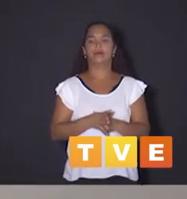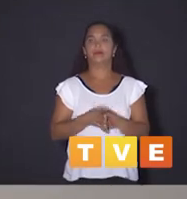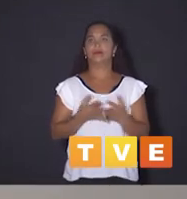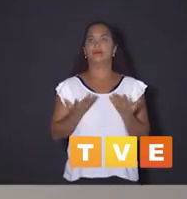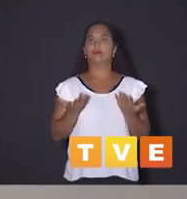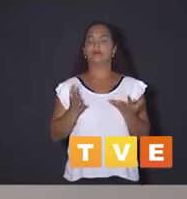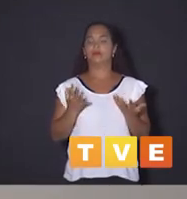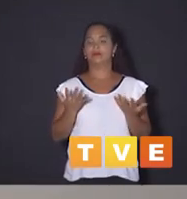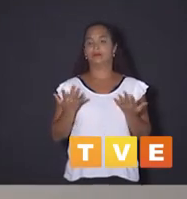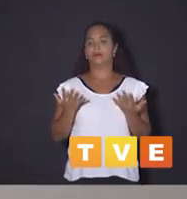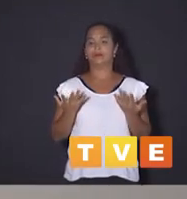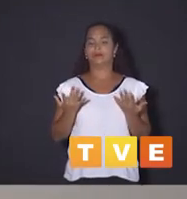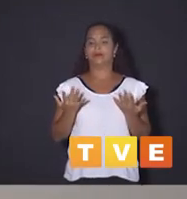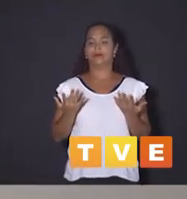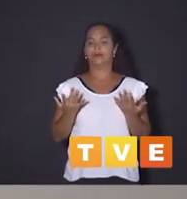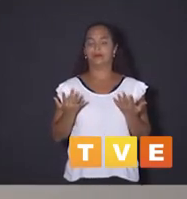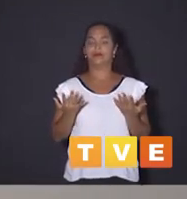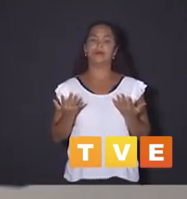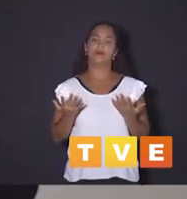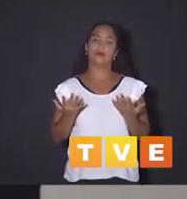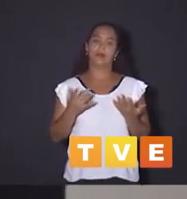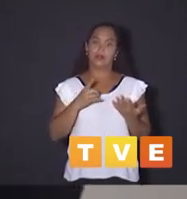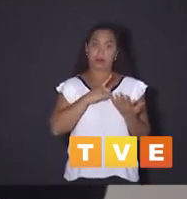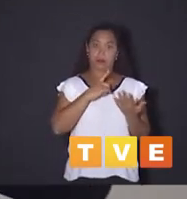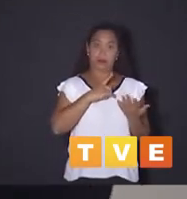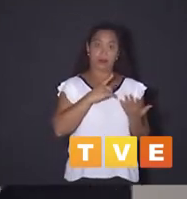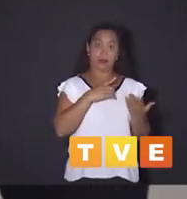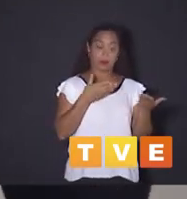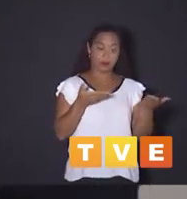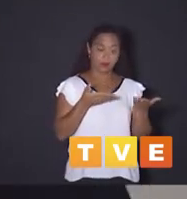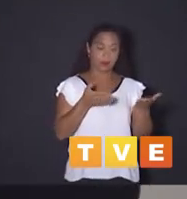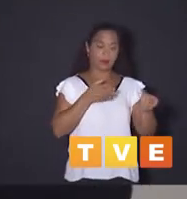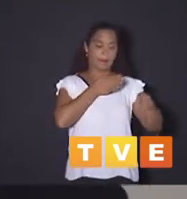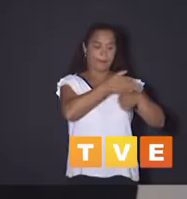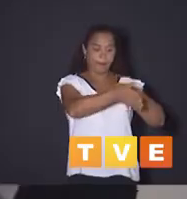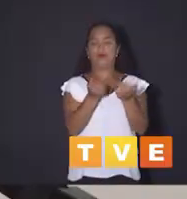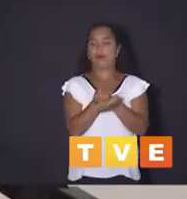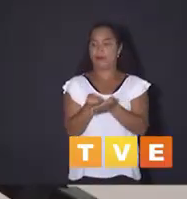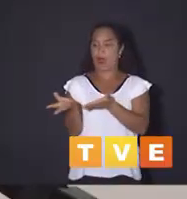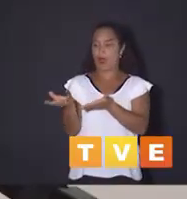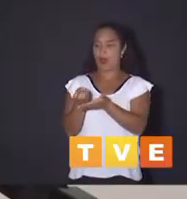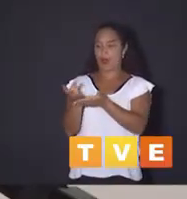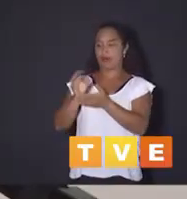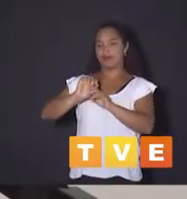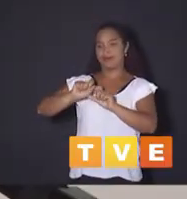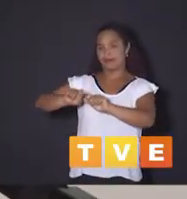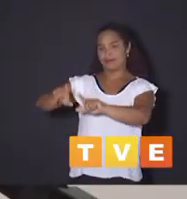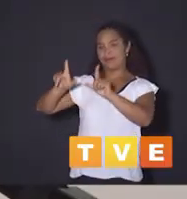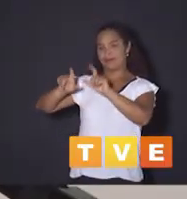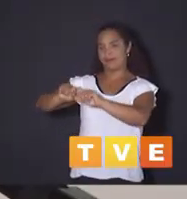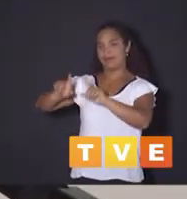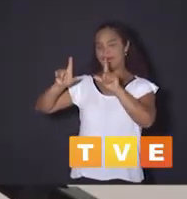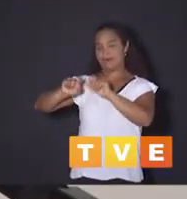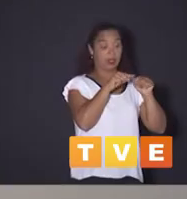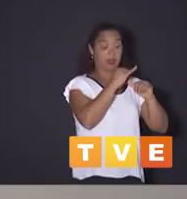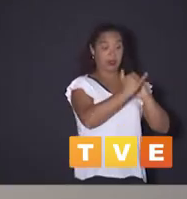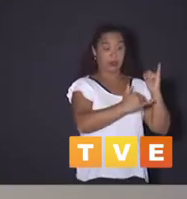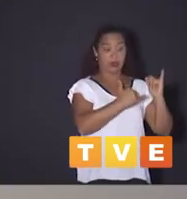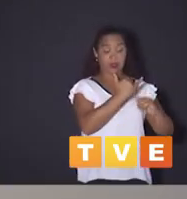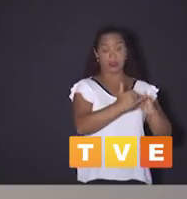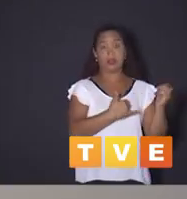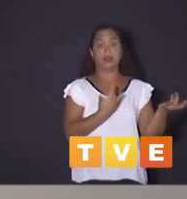diria com esse é esse excesso essa ocupação de natureza comercial da internet e como a internet é um ambiente a